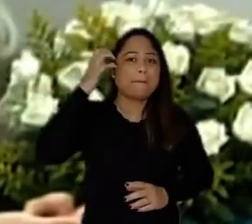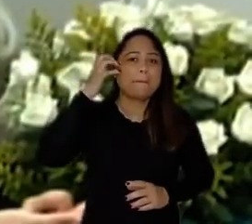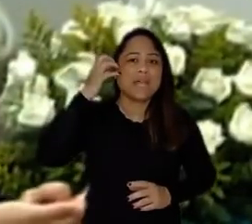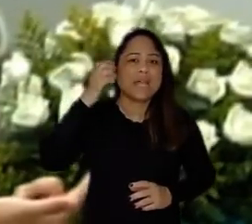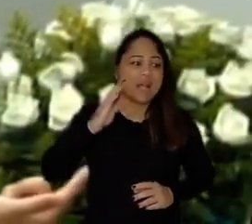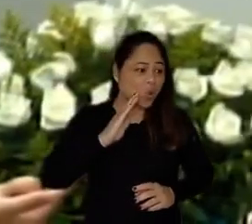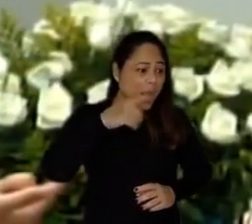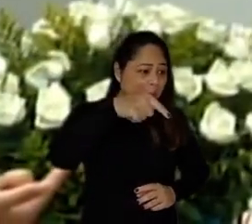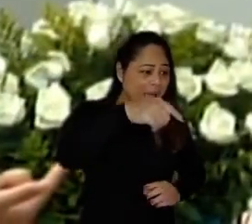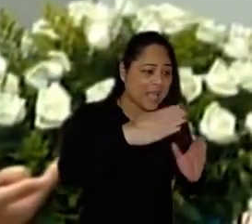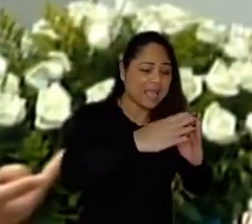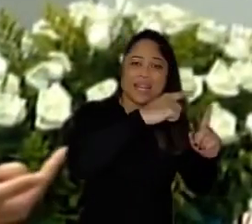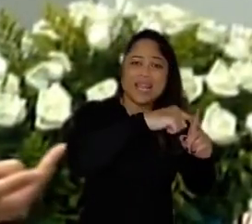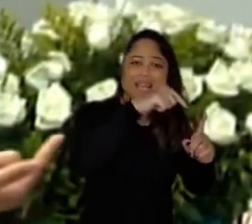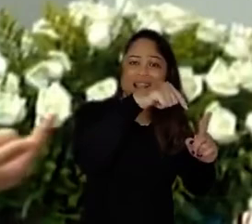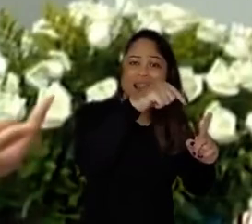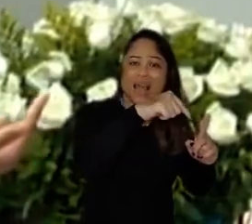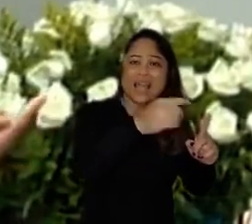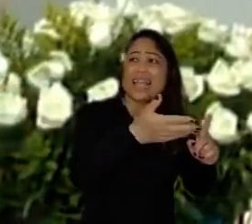ouvir.